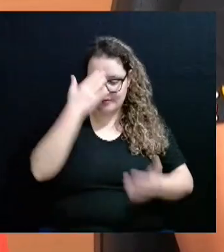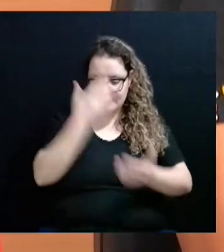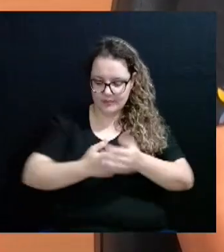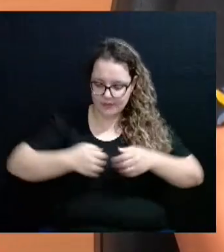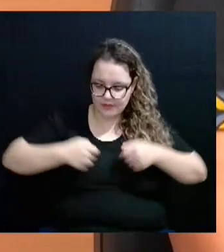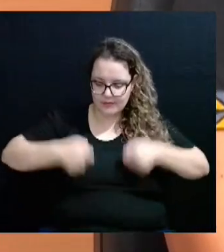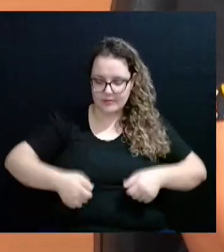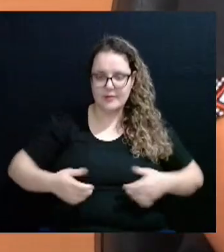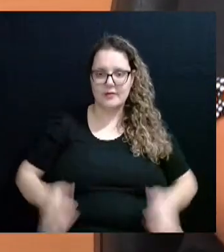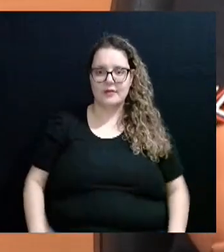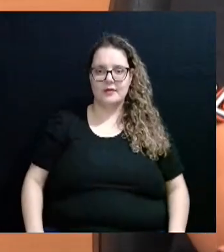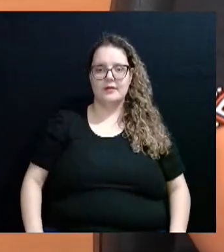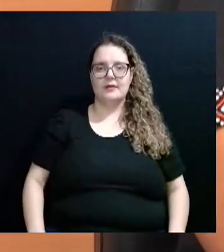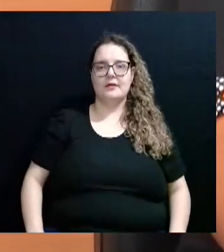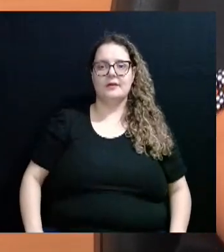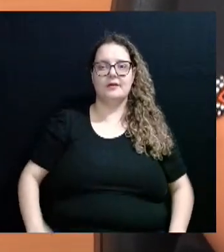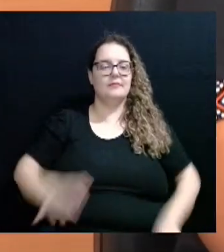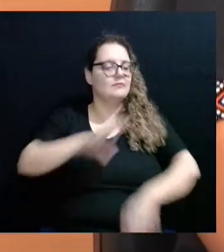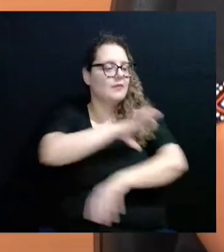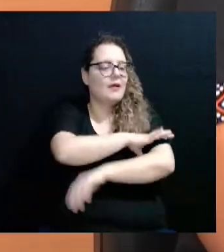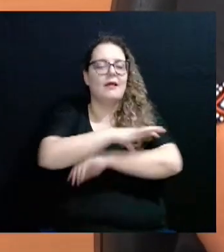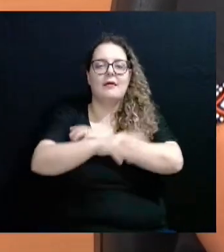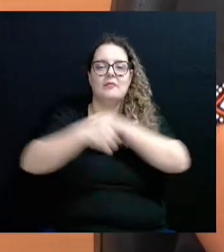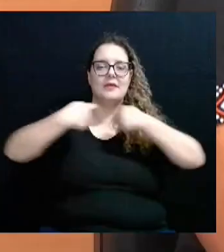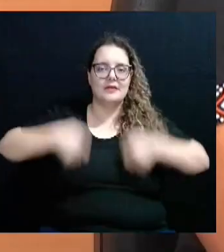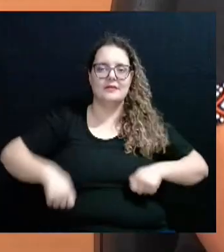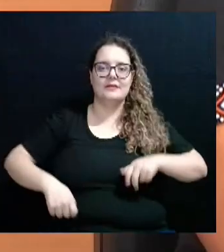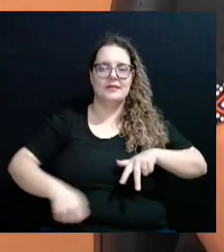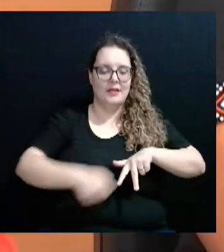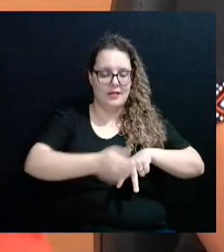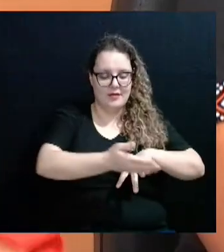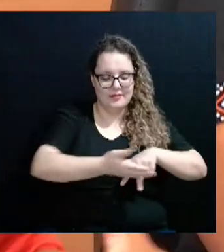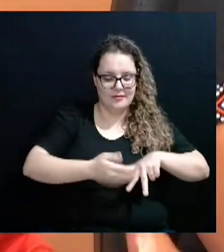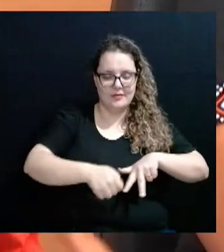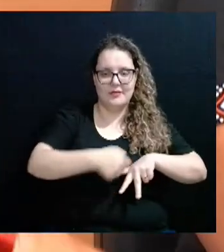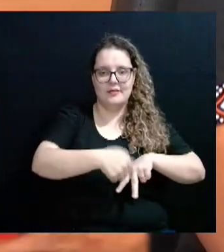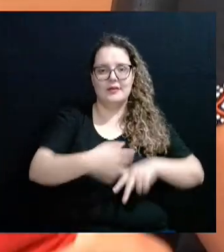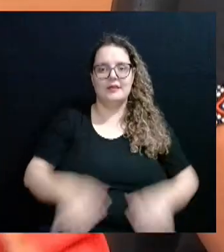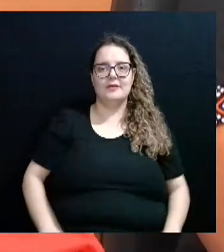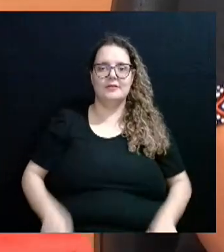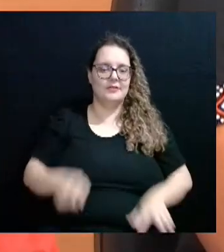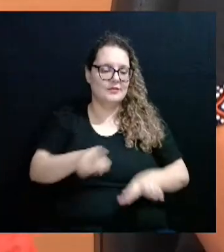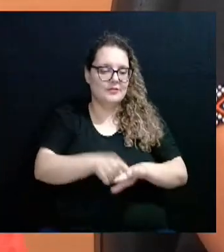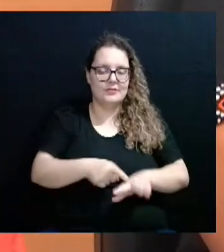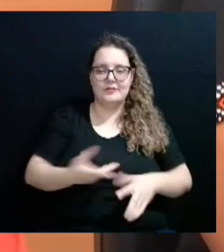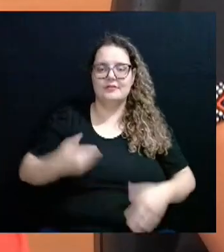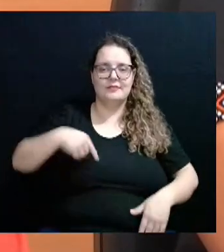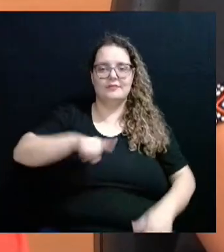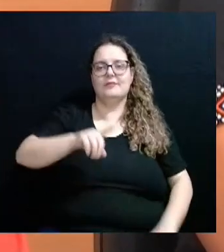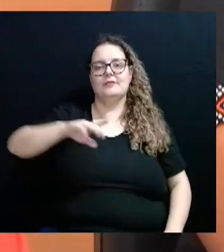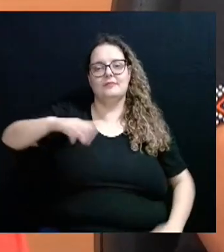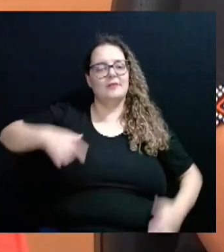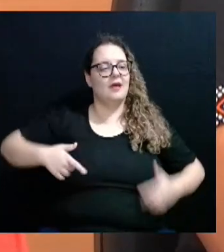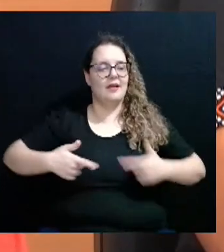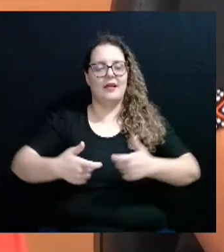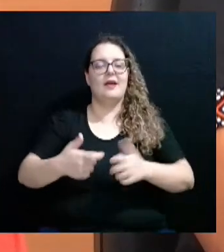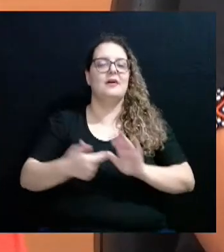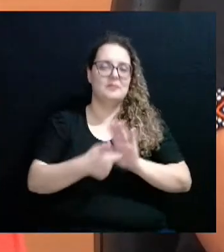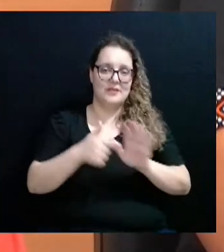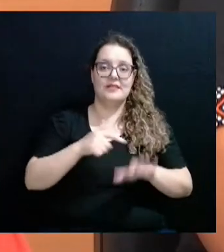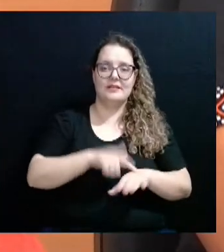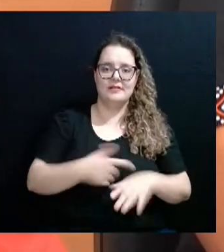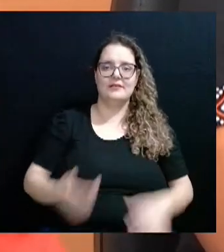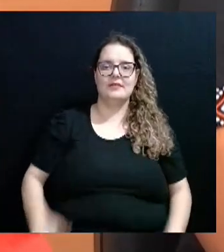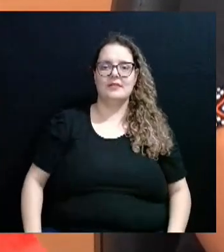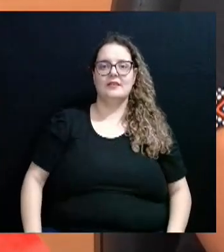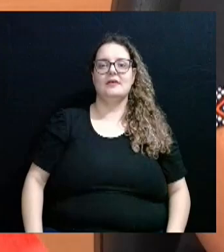chinelo e fui pra guerra. E é claro, né, no primeiro momento, as armas que a gente tinha era uma